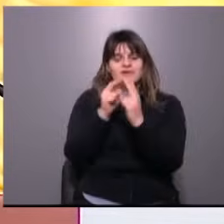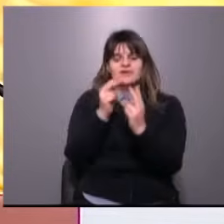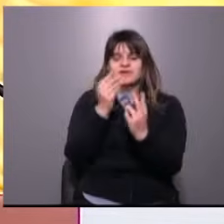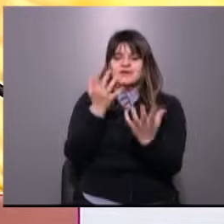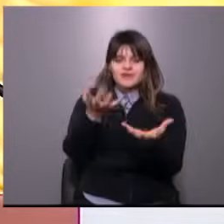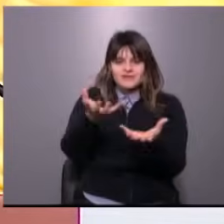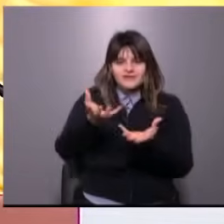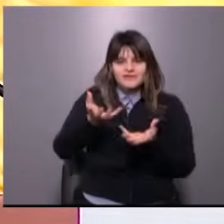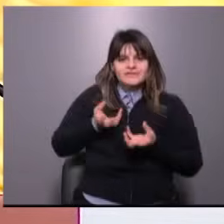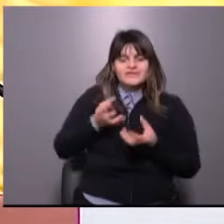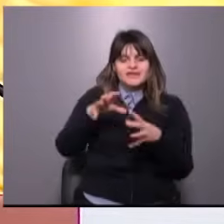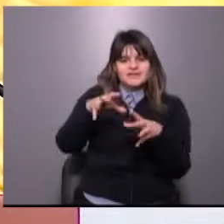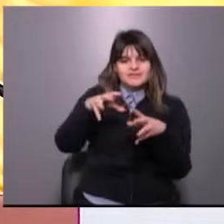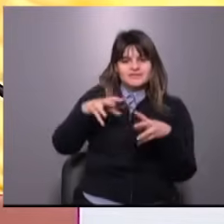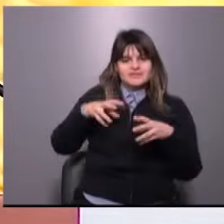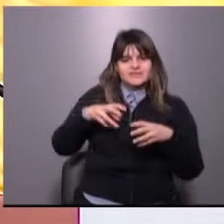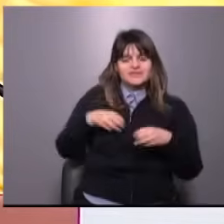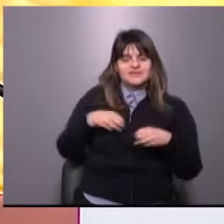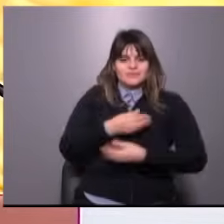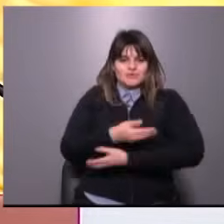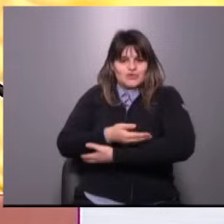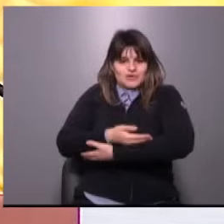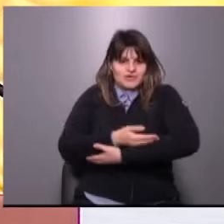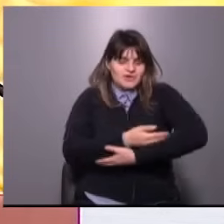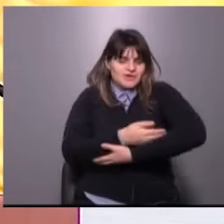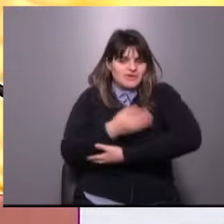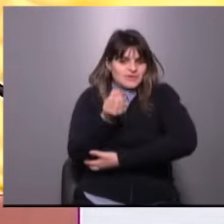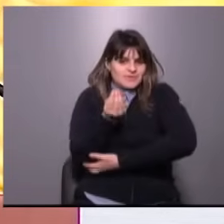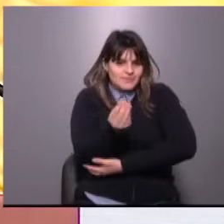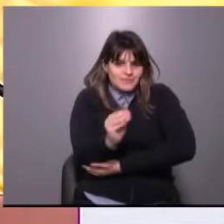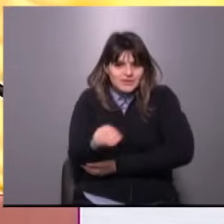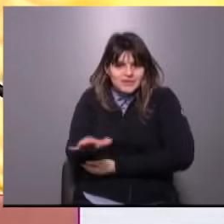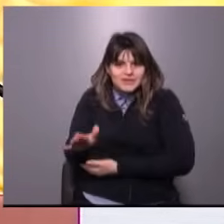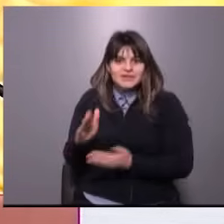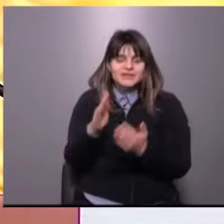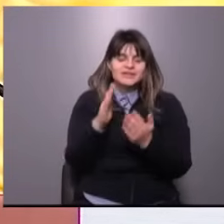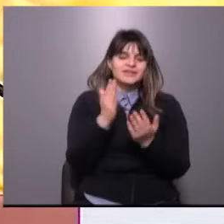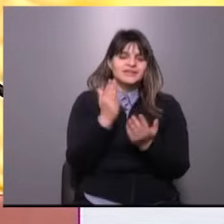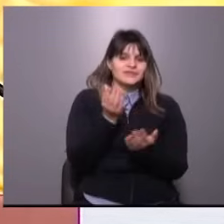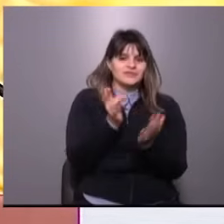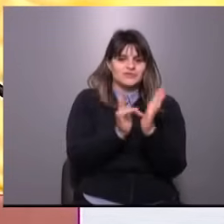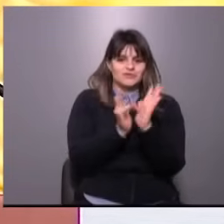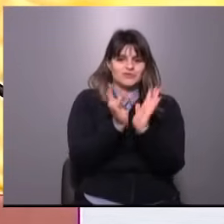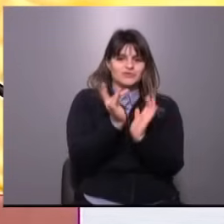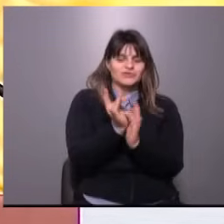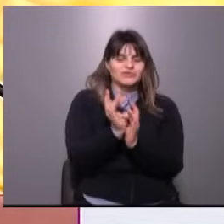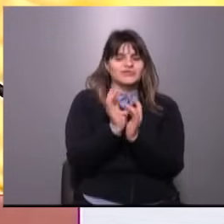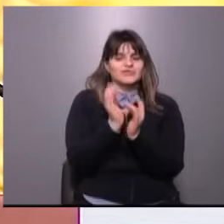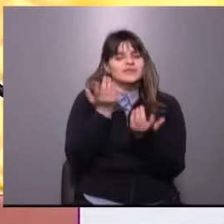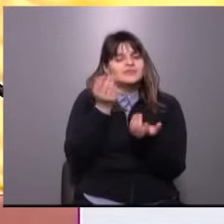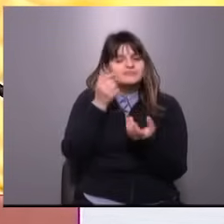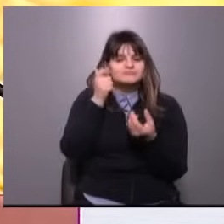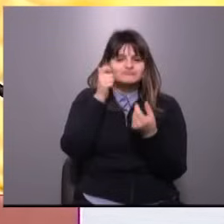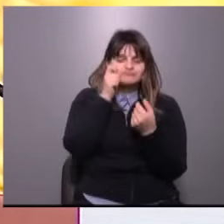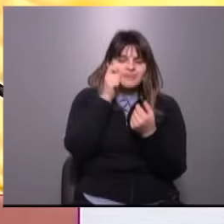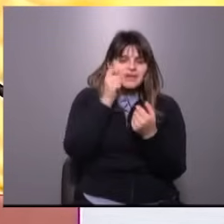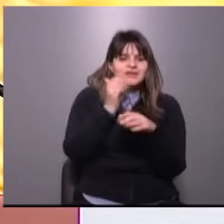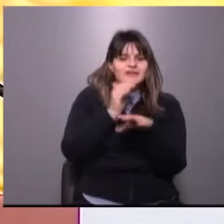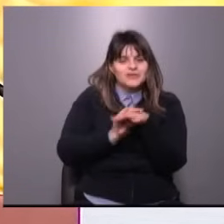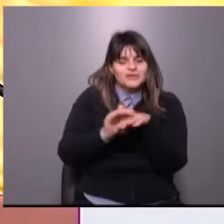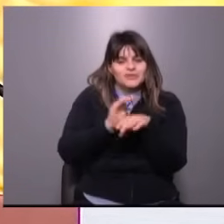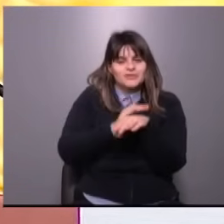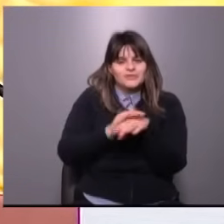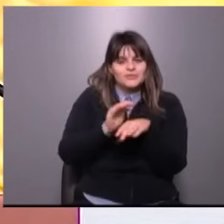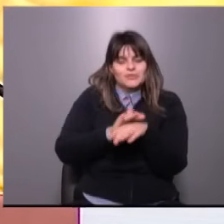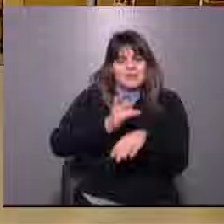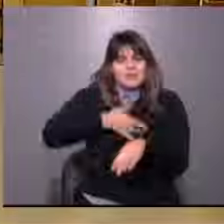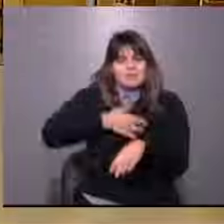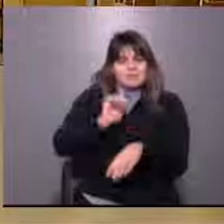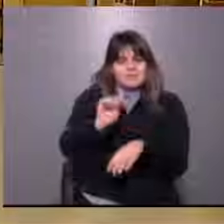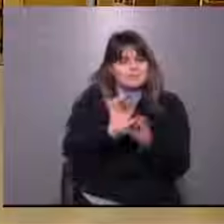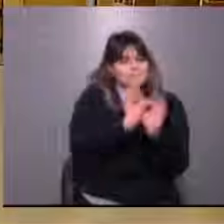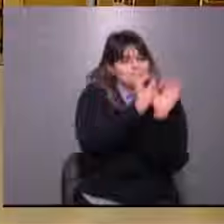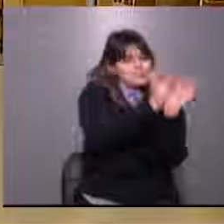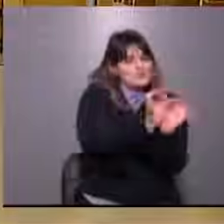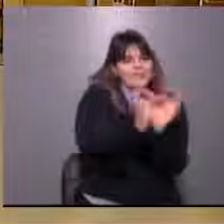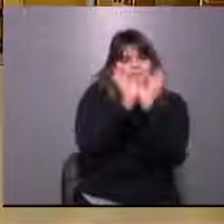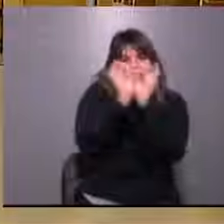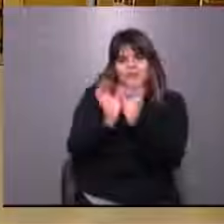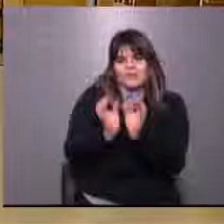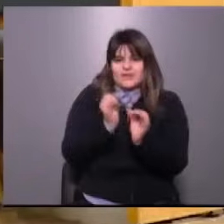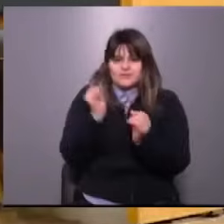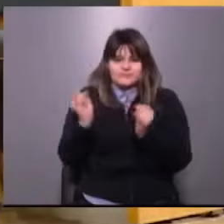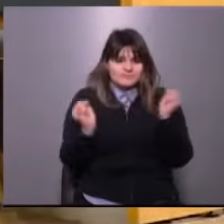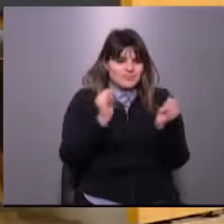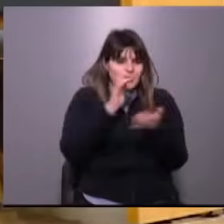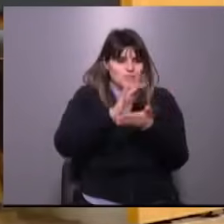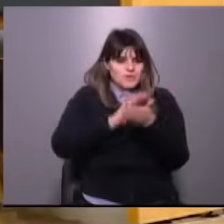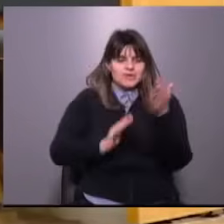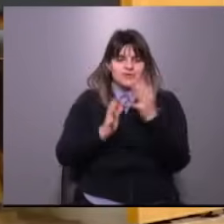encontro, acolhamos o Deus menino que vem até nós e manifestemos a todos a ternura do seu amor no